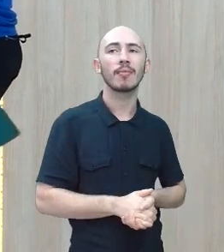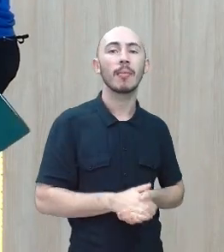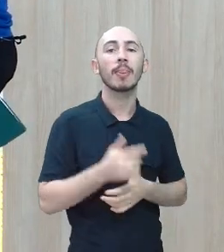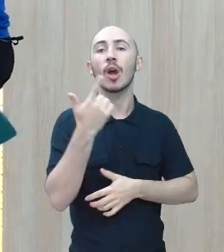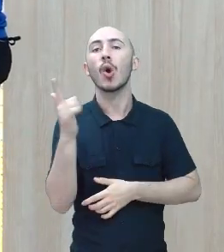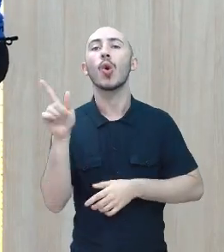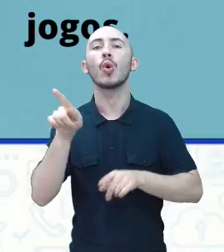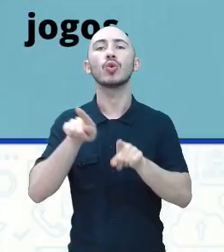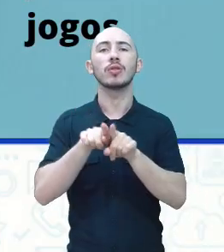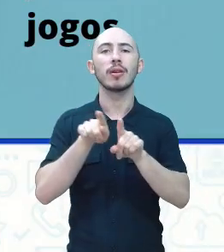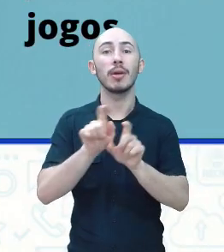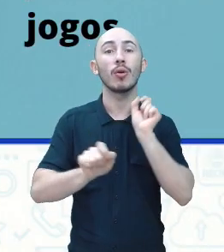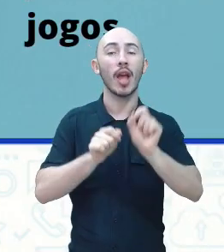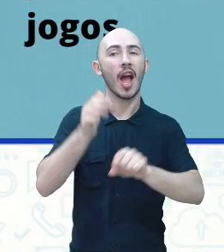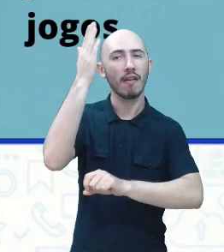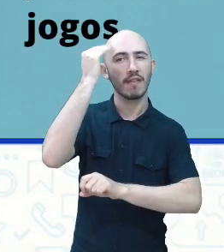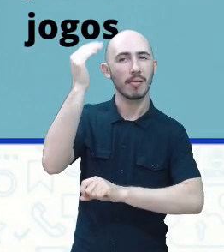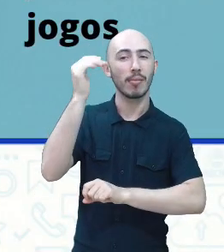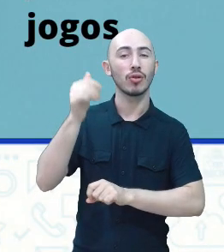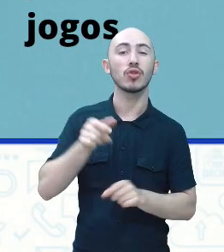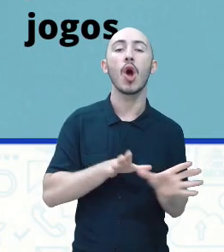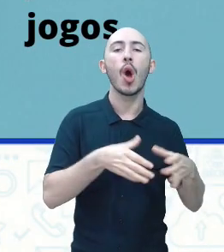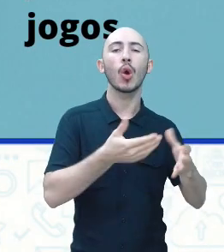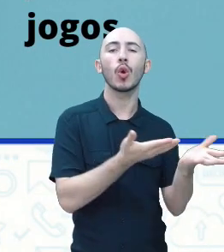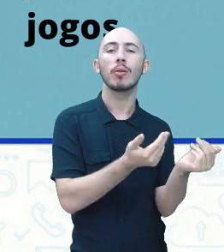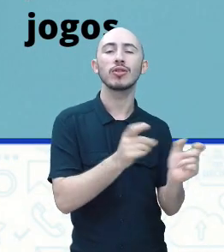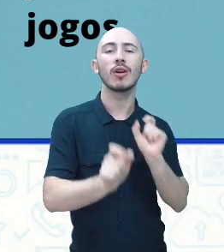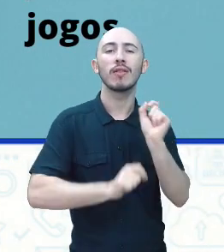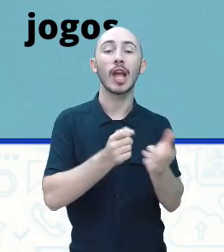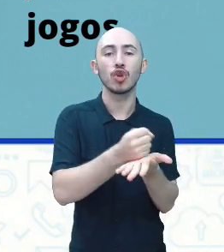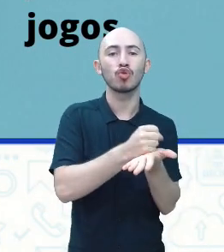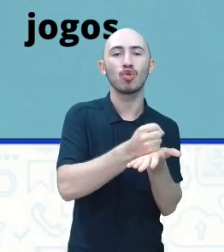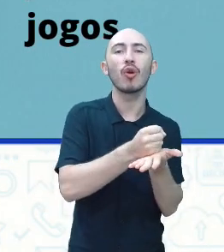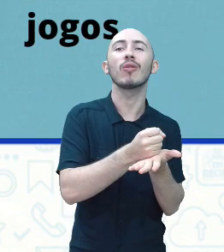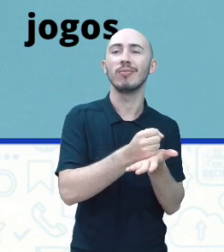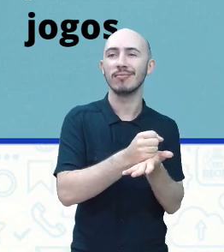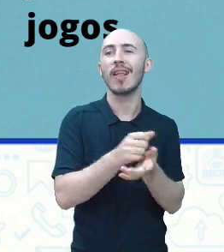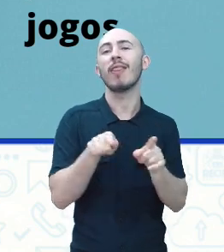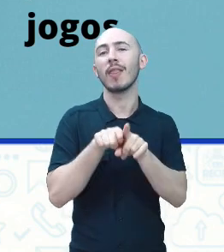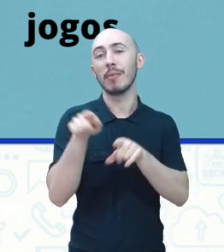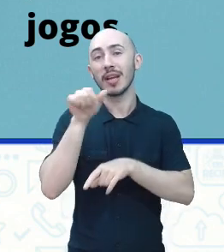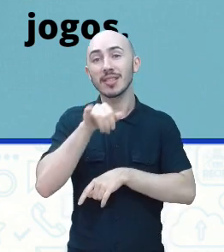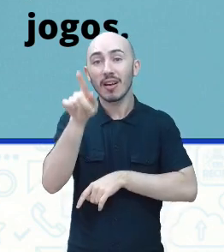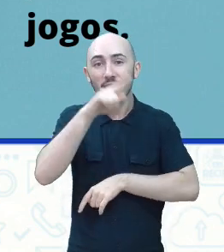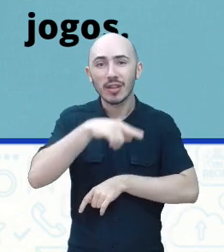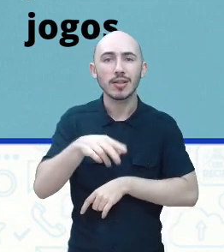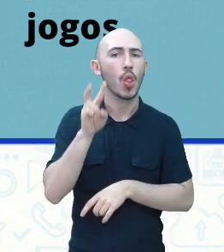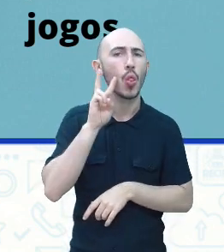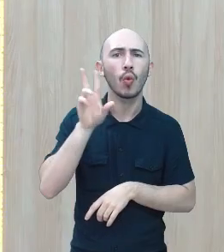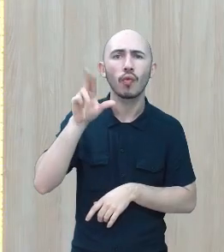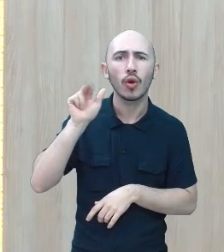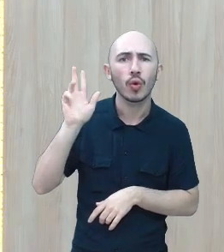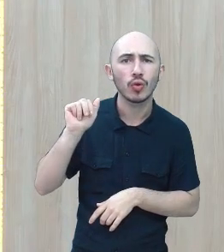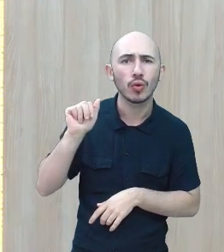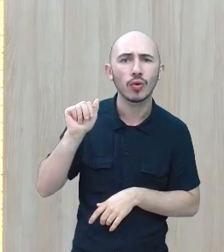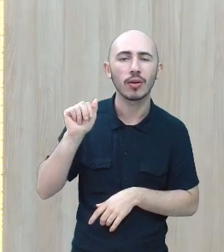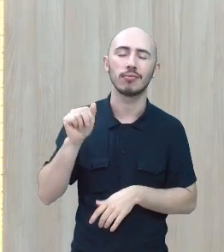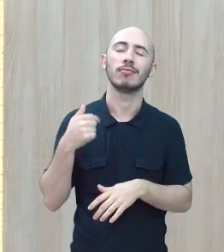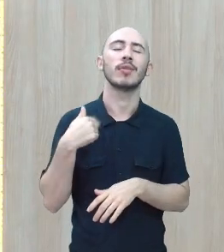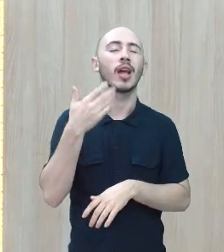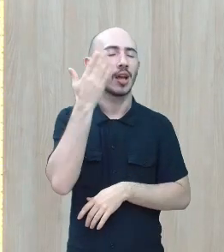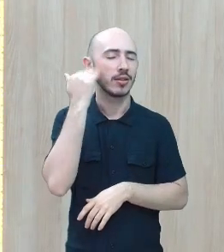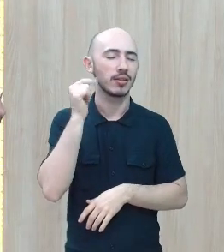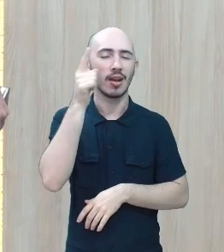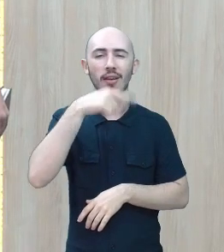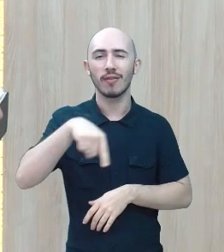Outros tutoriais famosos entre os mais jovens são os que competem aos jogos, né? Caso vocês aí nunca tenham visto em casa, e eu duvido muito, porque